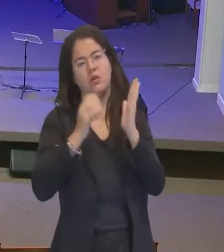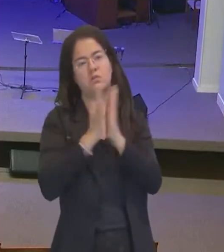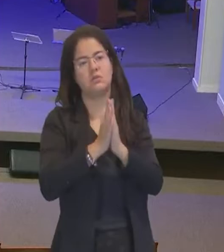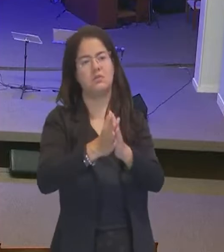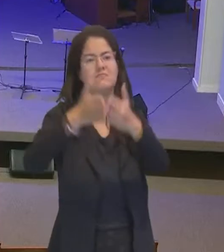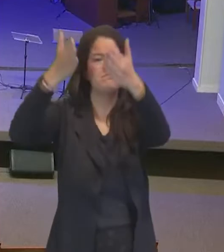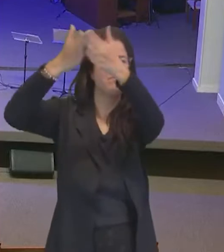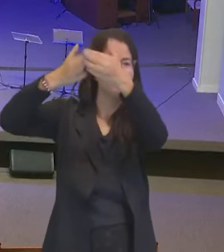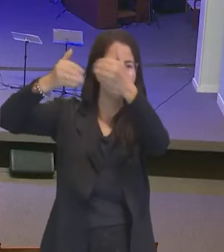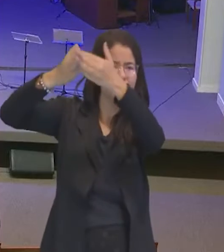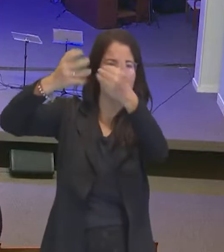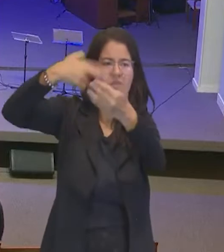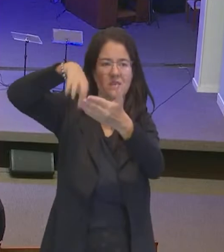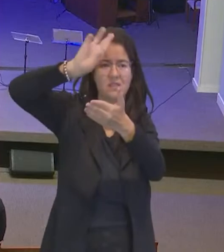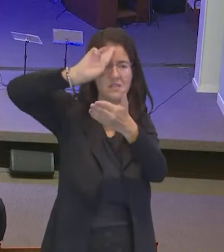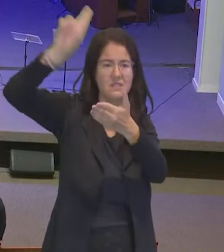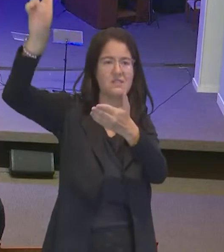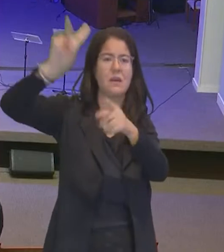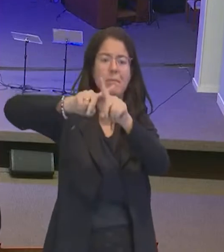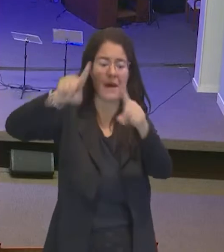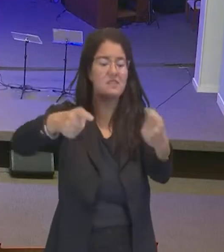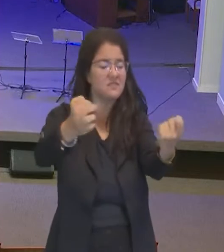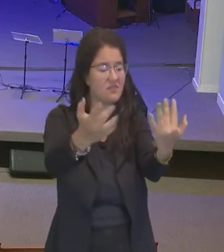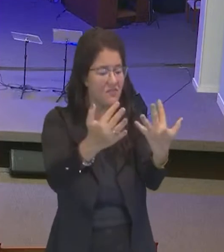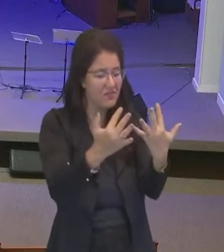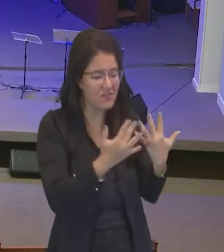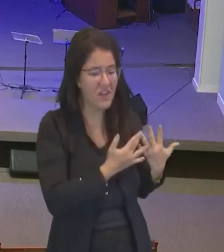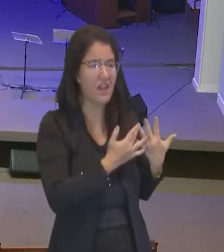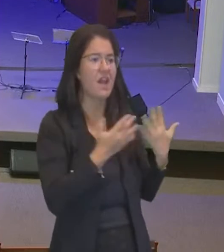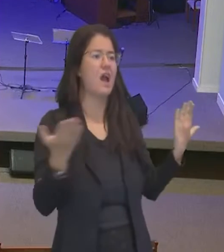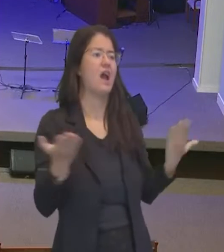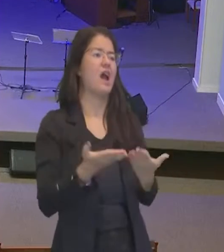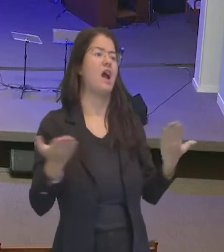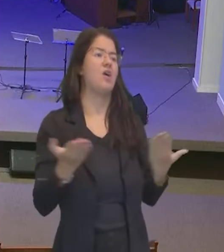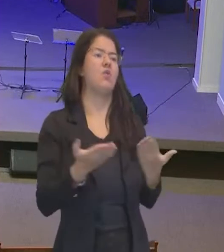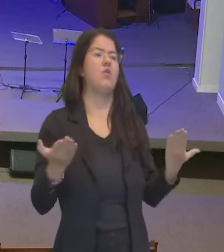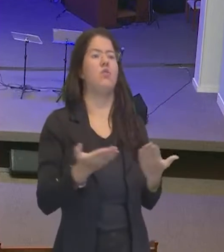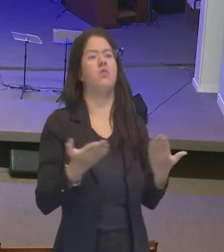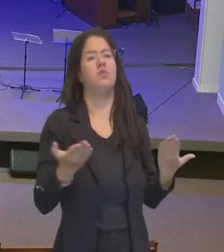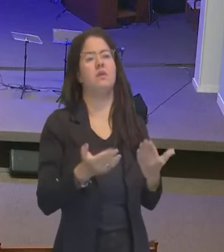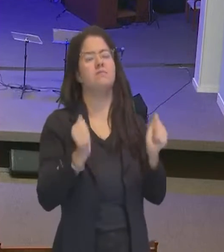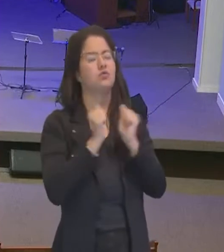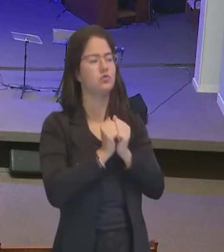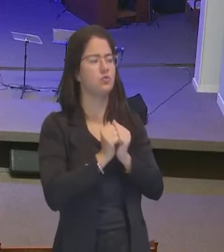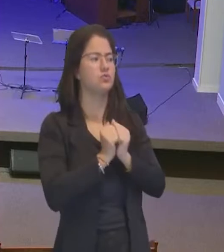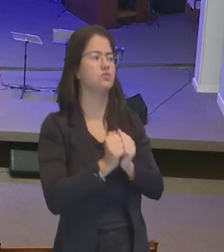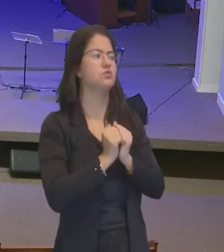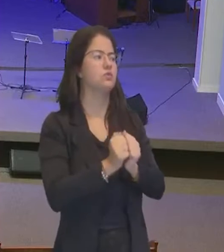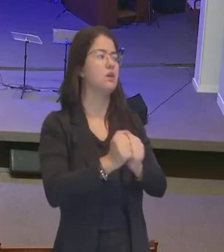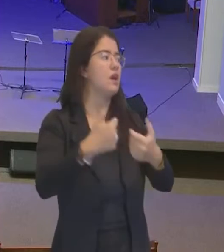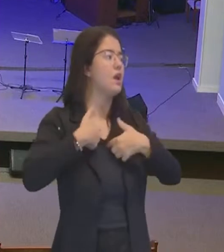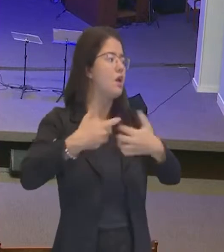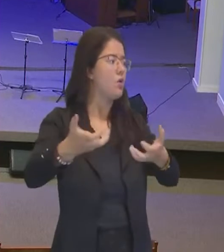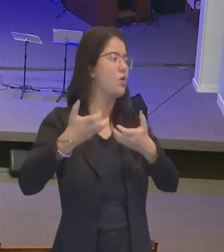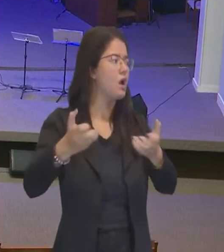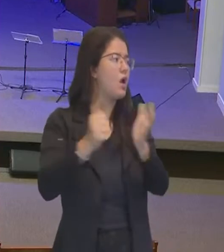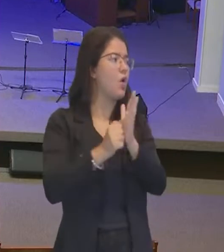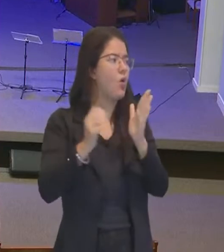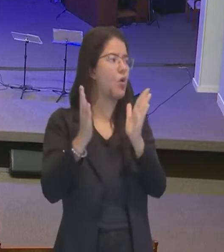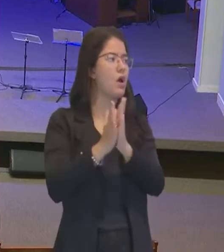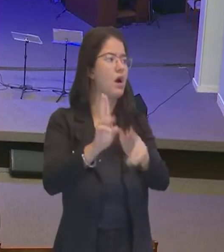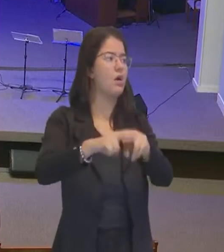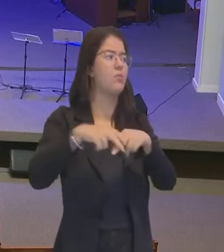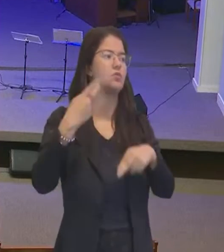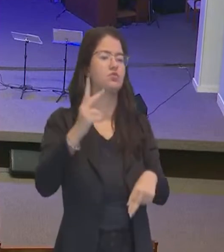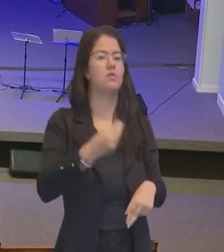clamando ao Senhor. Mas querido, saia do seu lugar agora, vem aqui à frente, fica aqui pertinho. Eu quero orar com você, e